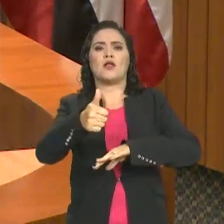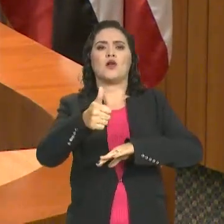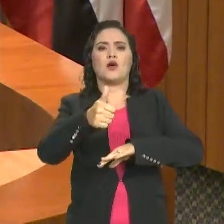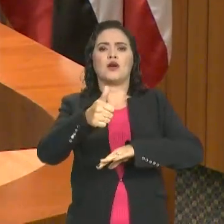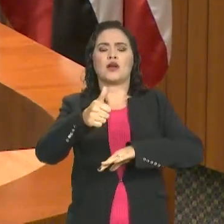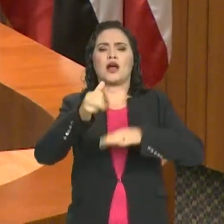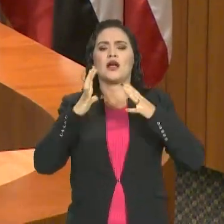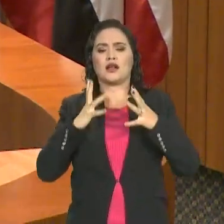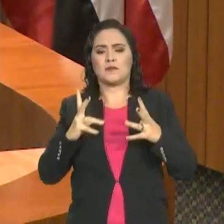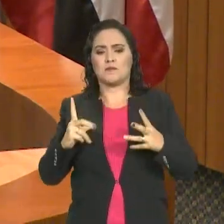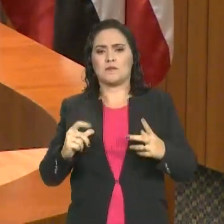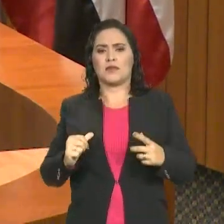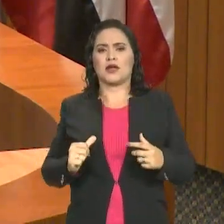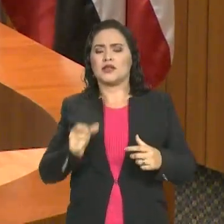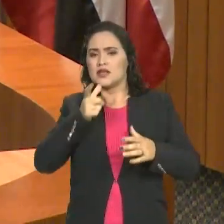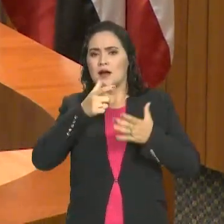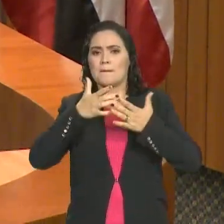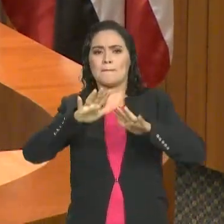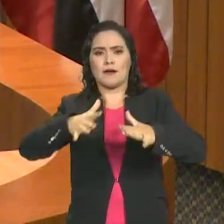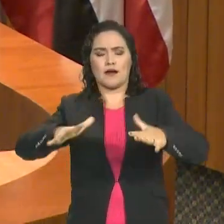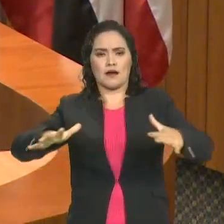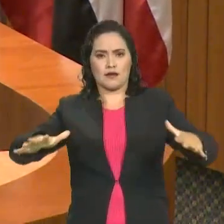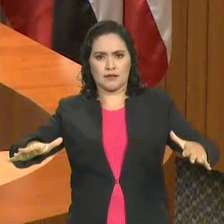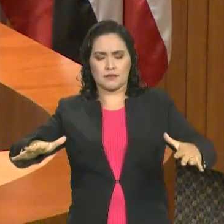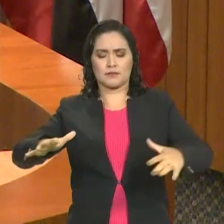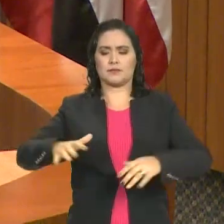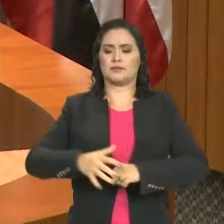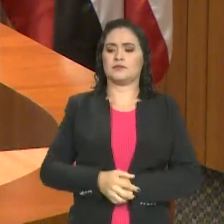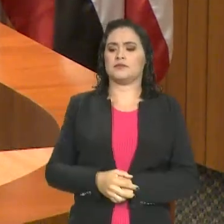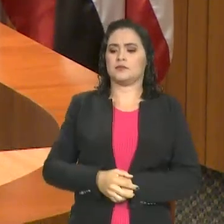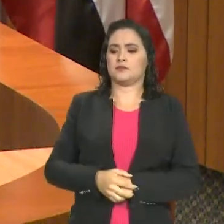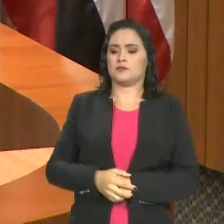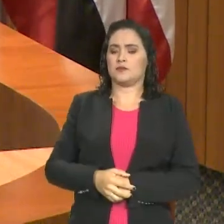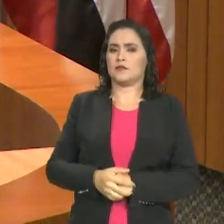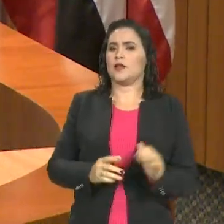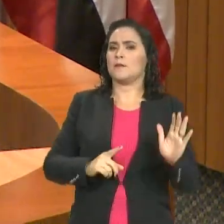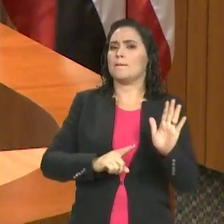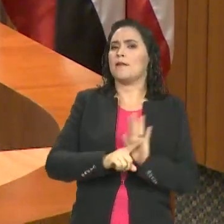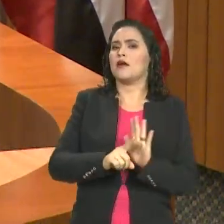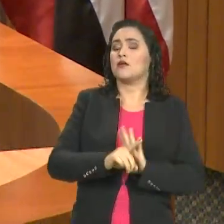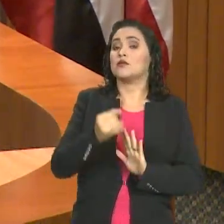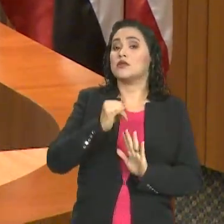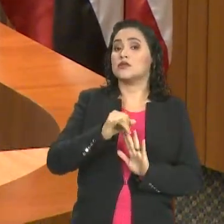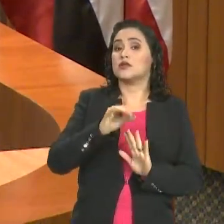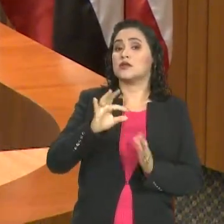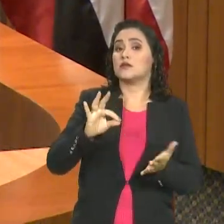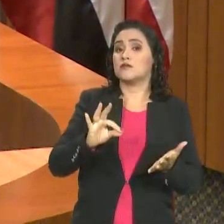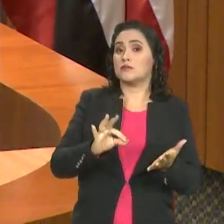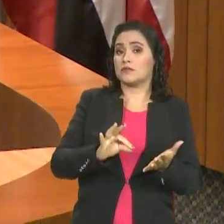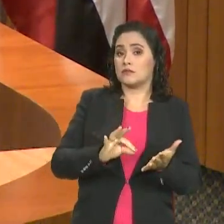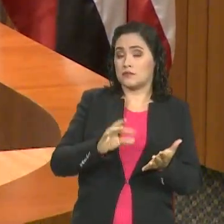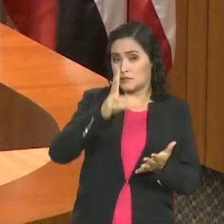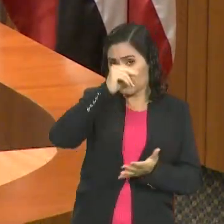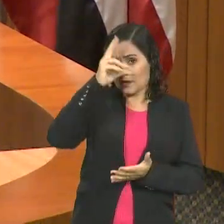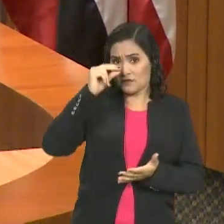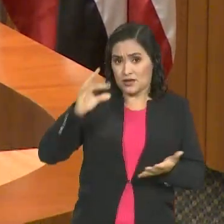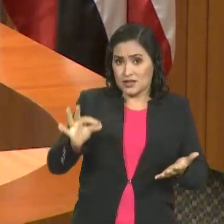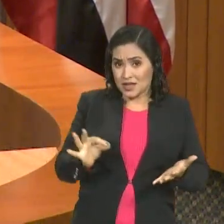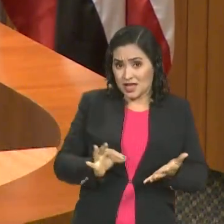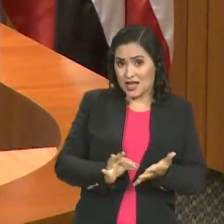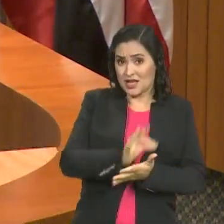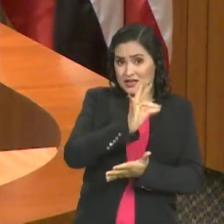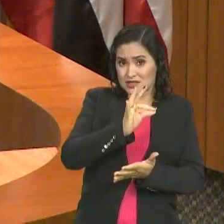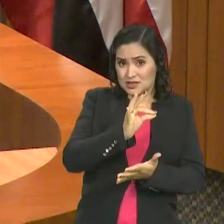já assinou o termo que daria à prefeitura a gestão das praias. Ele não quer, porque ele não sabe desenvolver